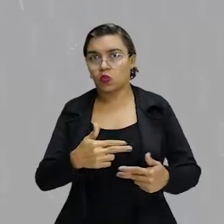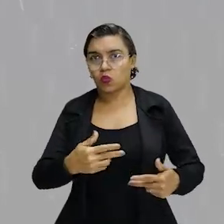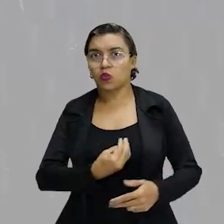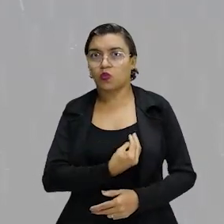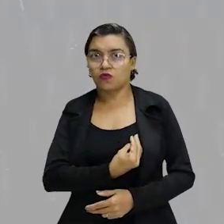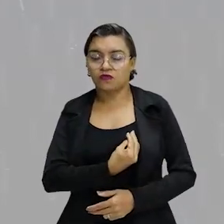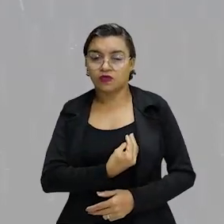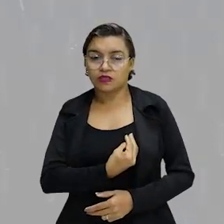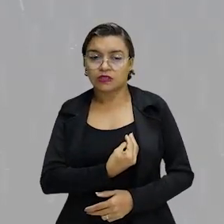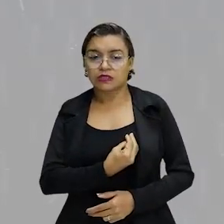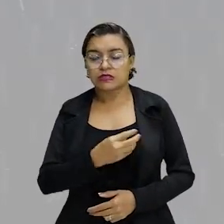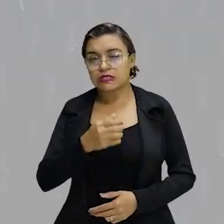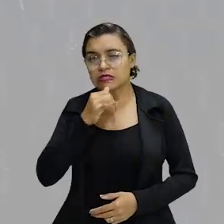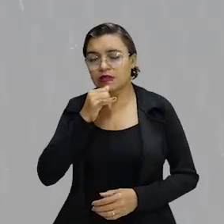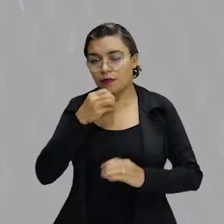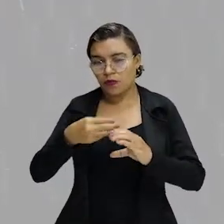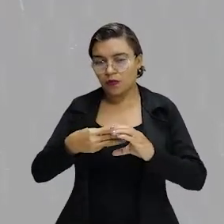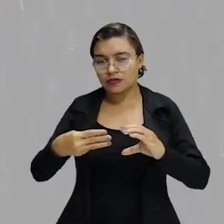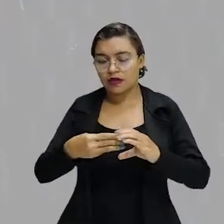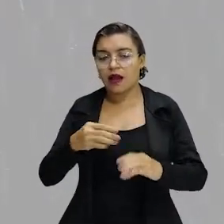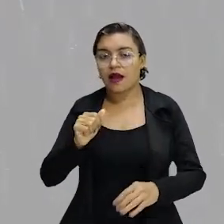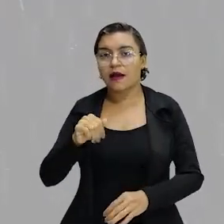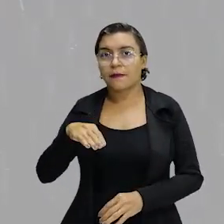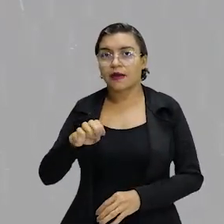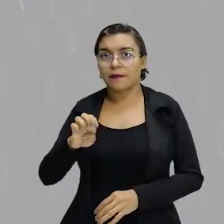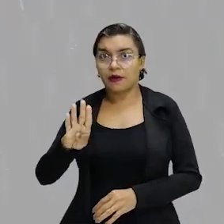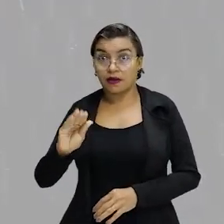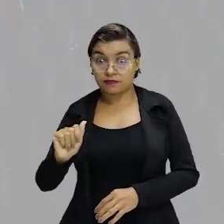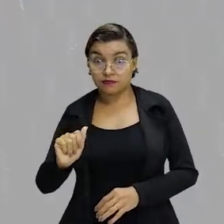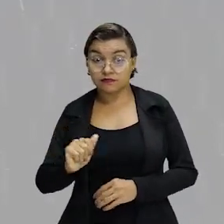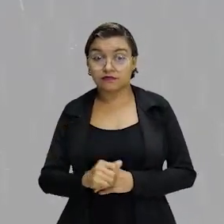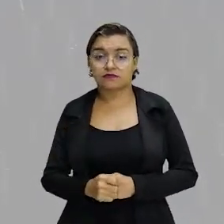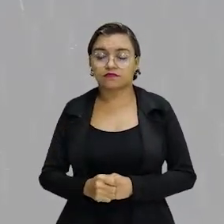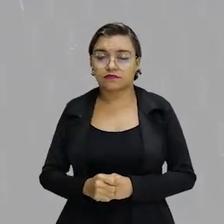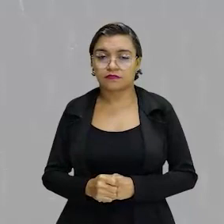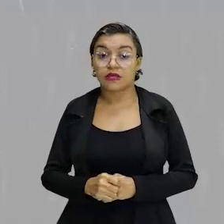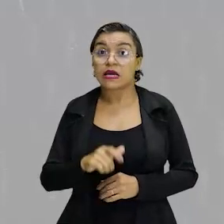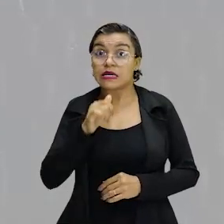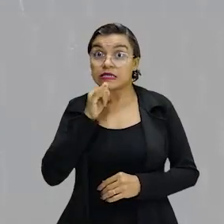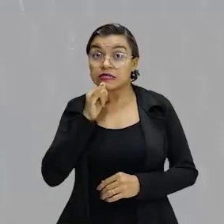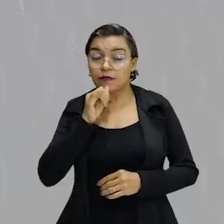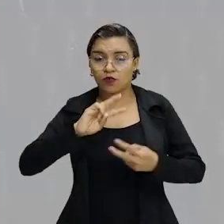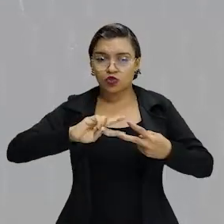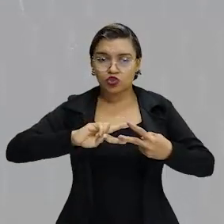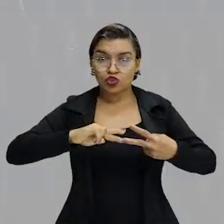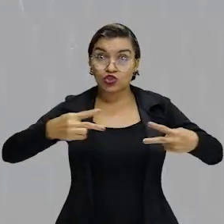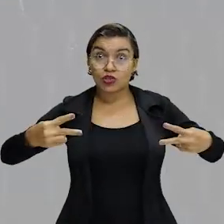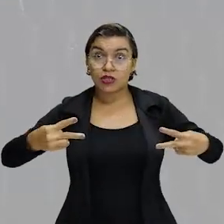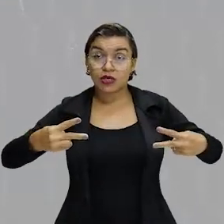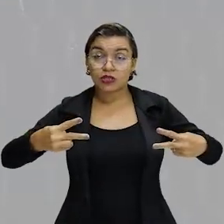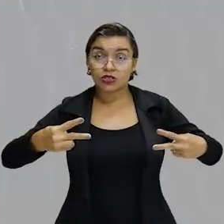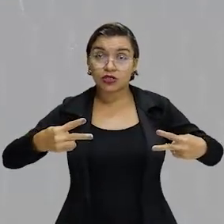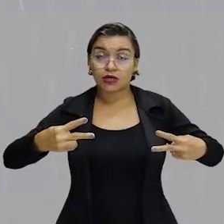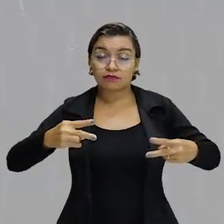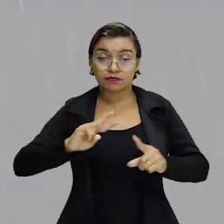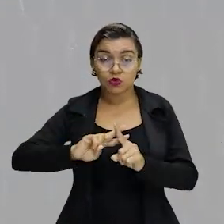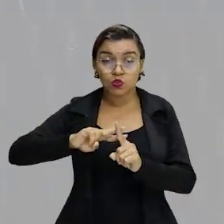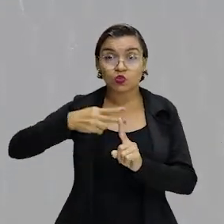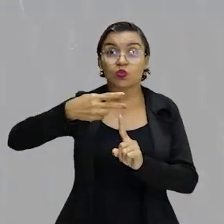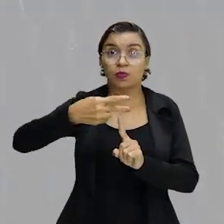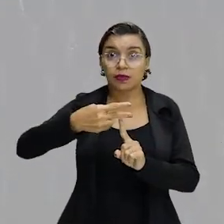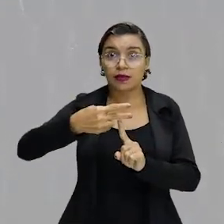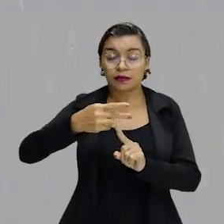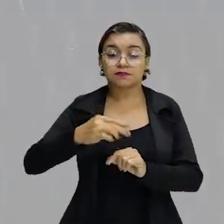célula, um exemplo do ameba, né? Ela vai primeiramente duplicar o seu material genético, aqui, ó. Depois